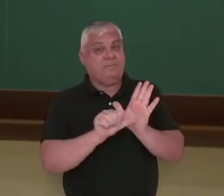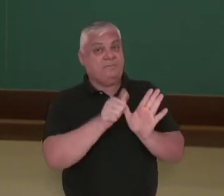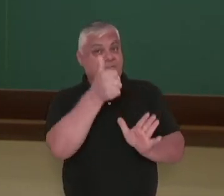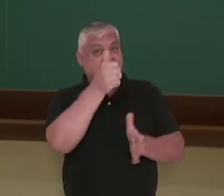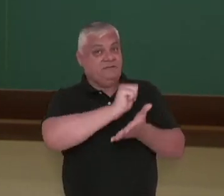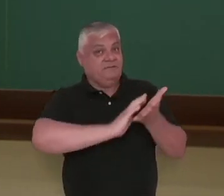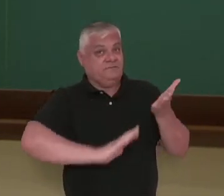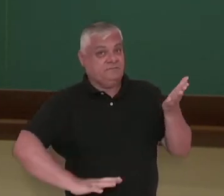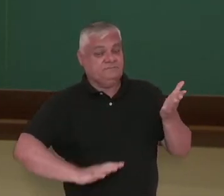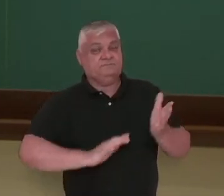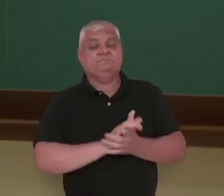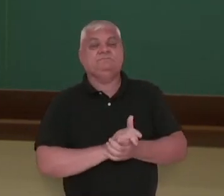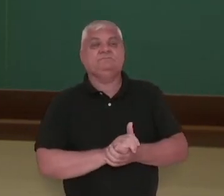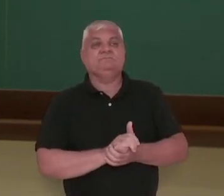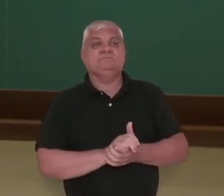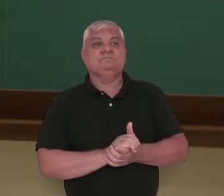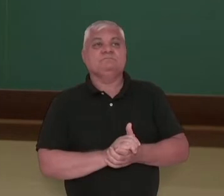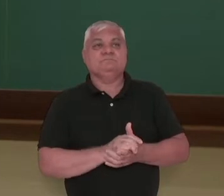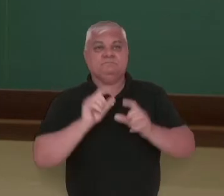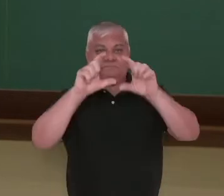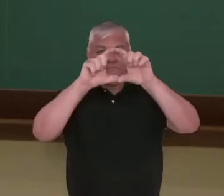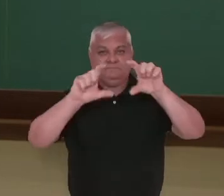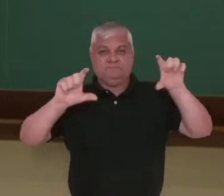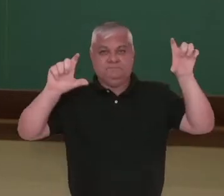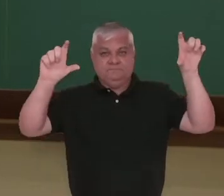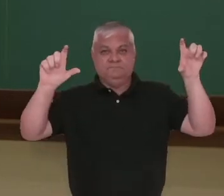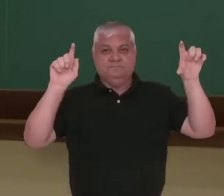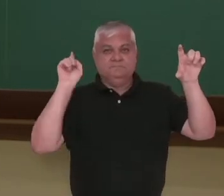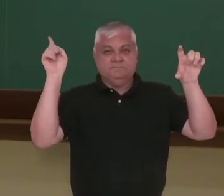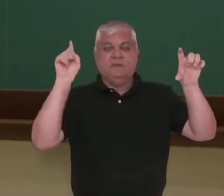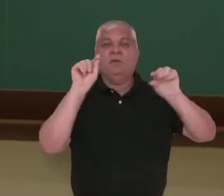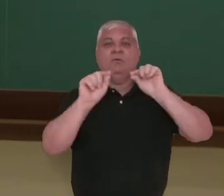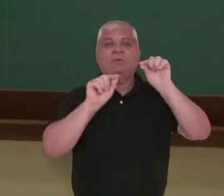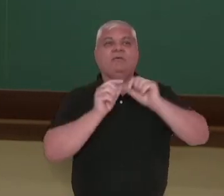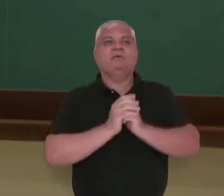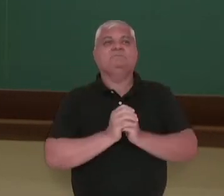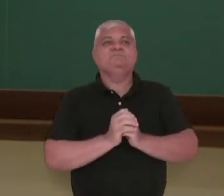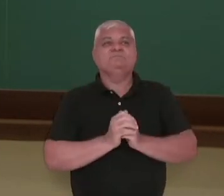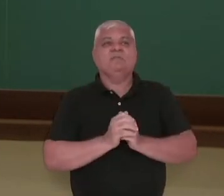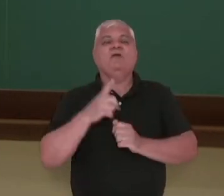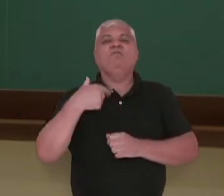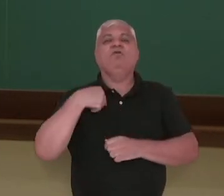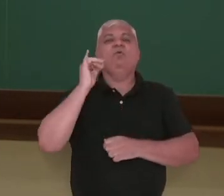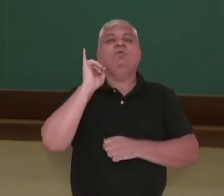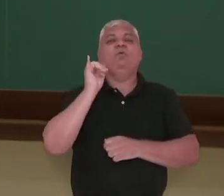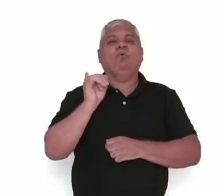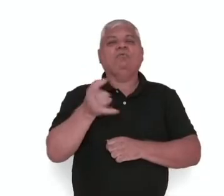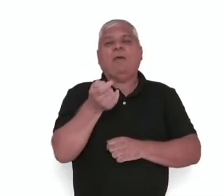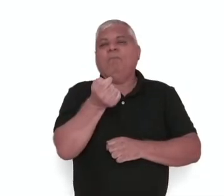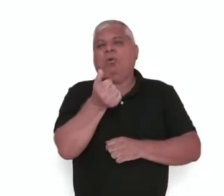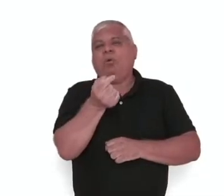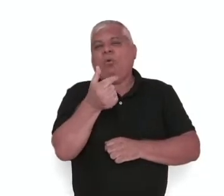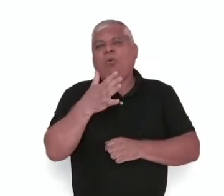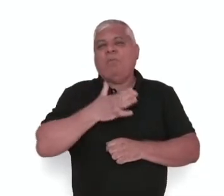primeira atividade. Trouxemos uma citação, um fragmento do texto, que ele diz assim: vou contar